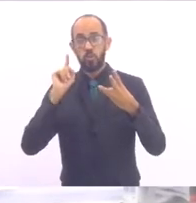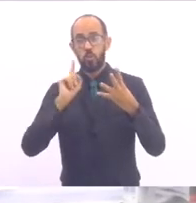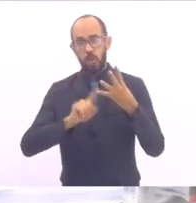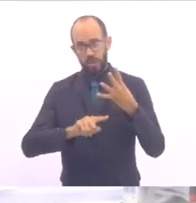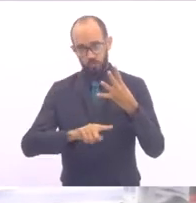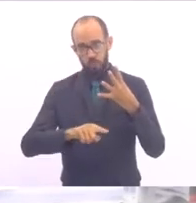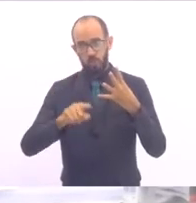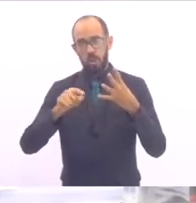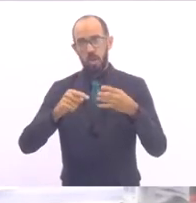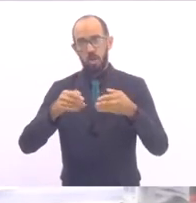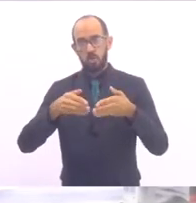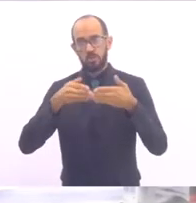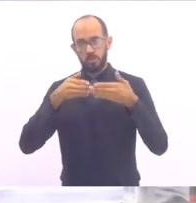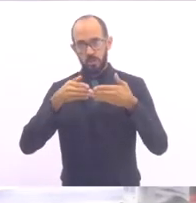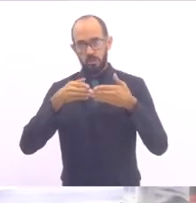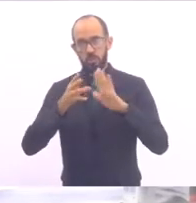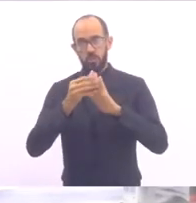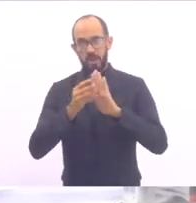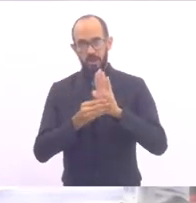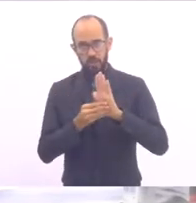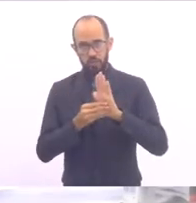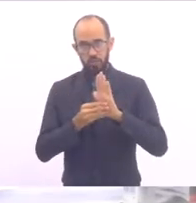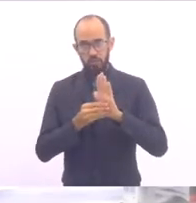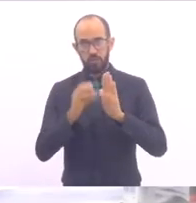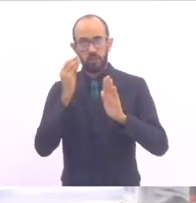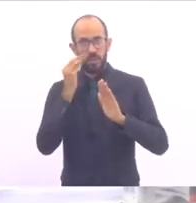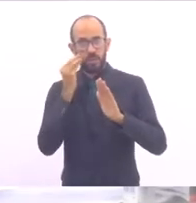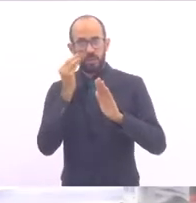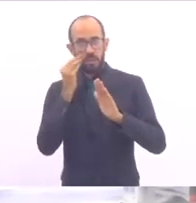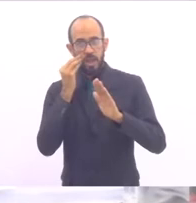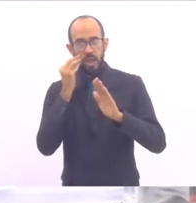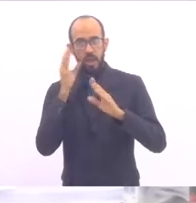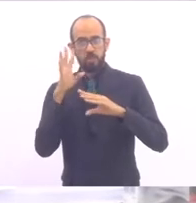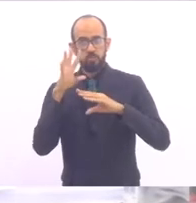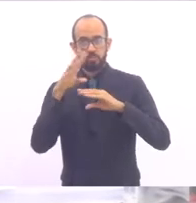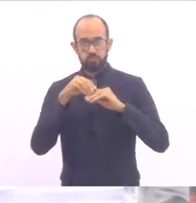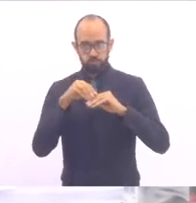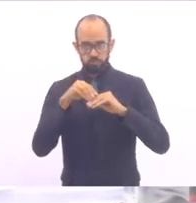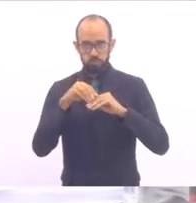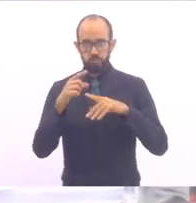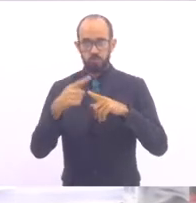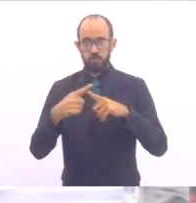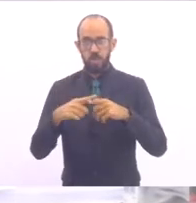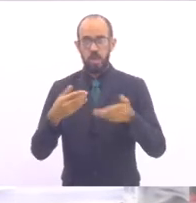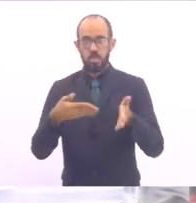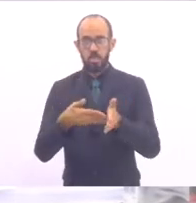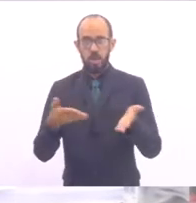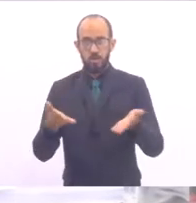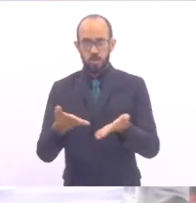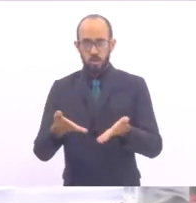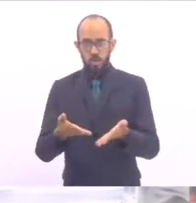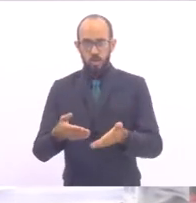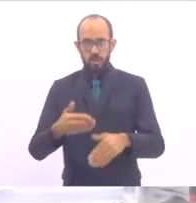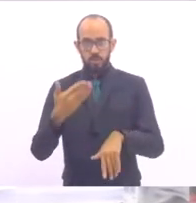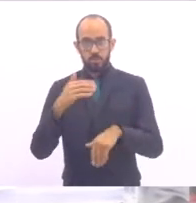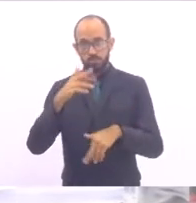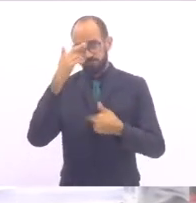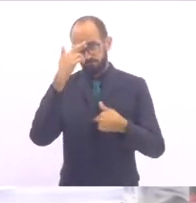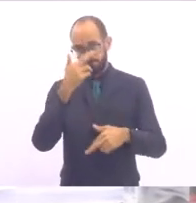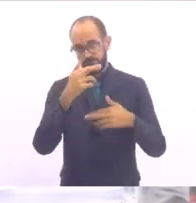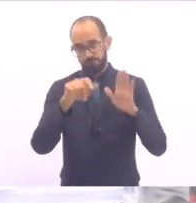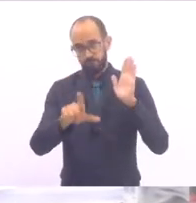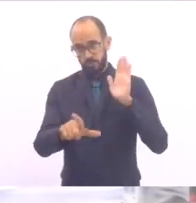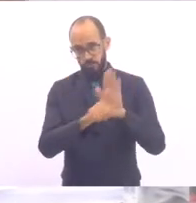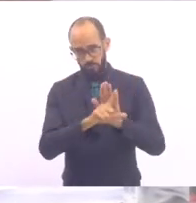e o cadastro. Vamos tratar esses dois juntos? Porque até agora a gente está... O cumprimento da lei deu uma